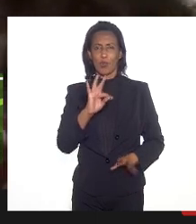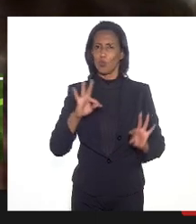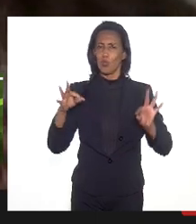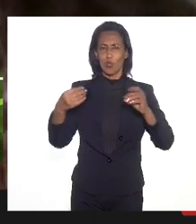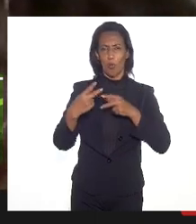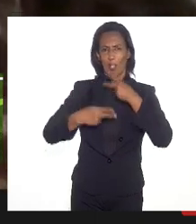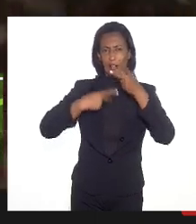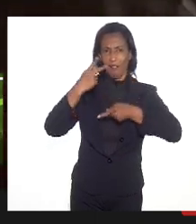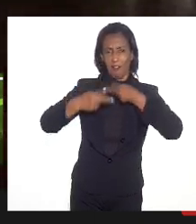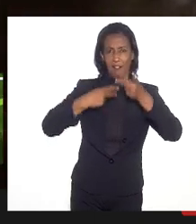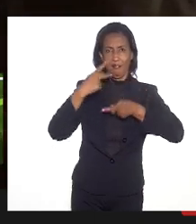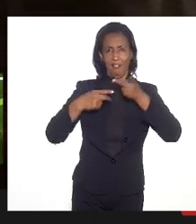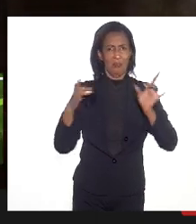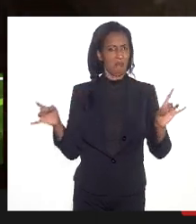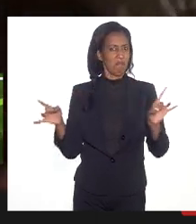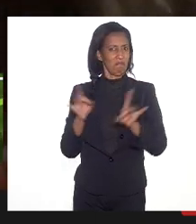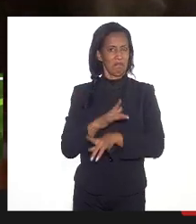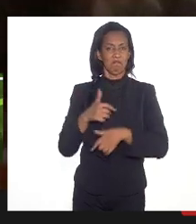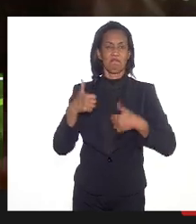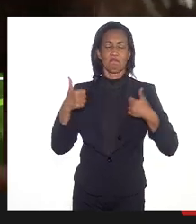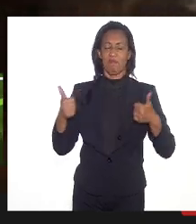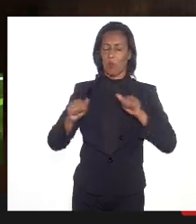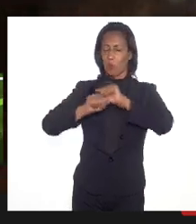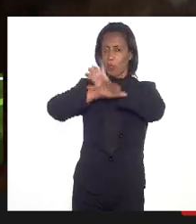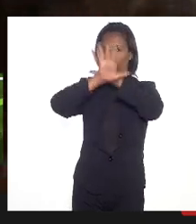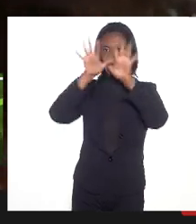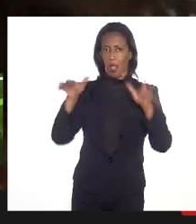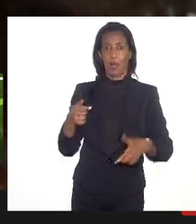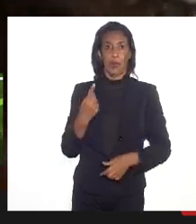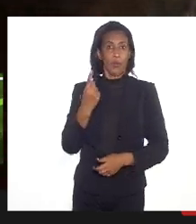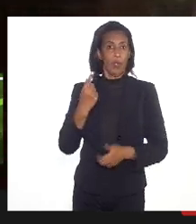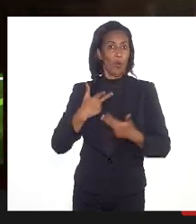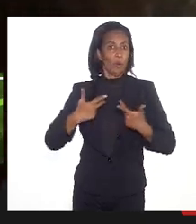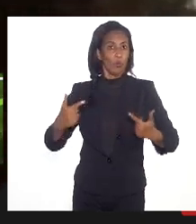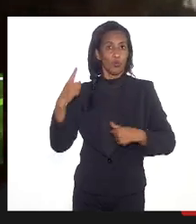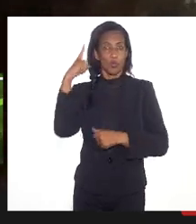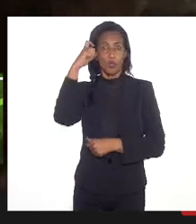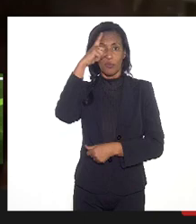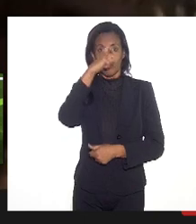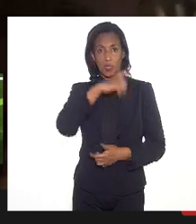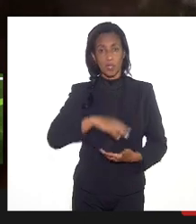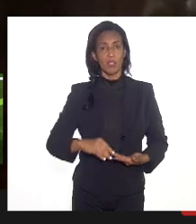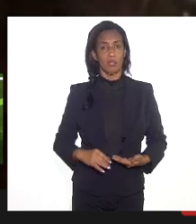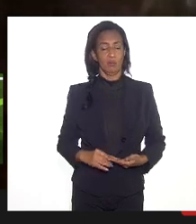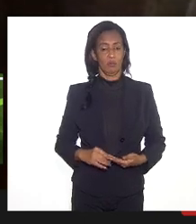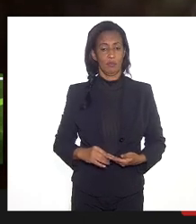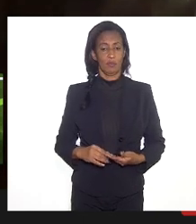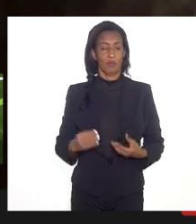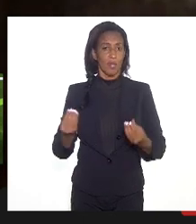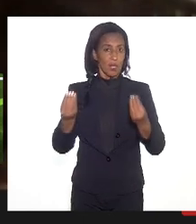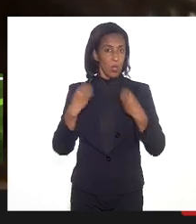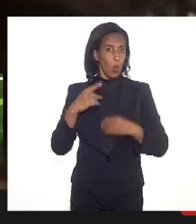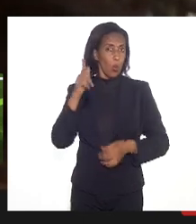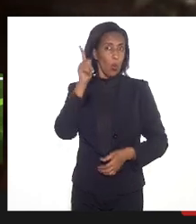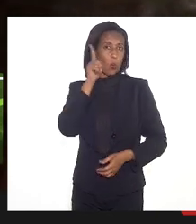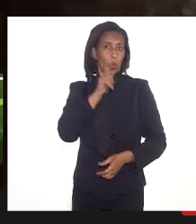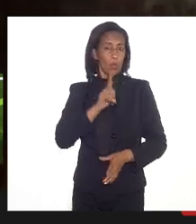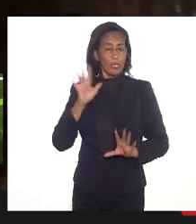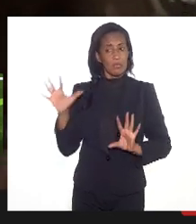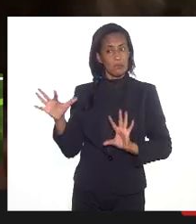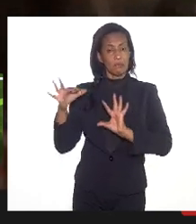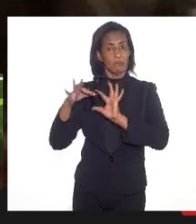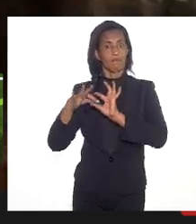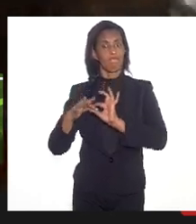todas as falas isso ficou muito evidente e é uma coisa que é muito difícil para a gente conseguir